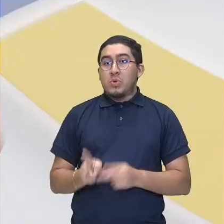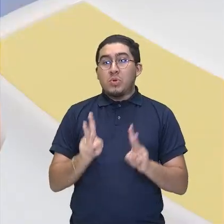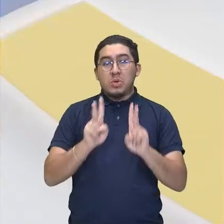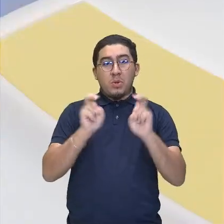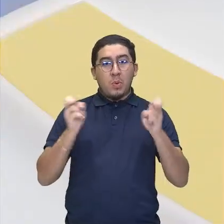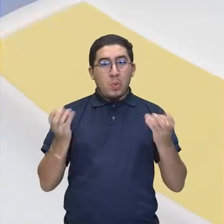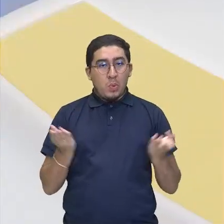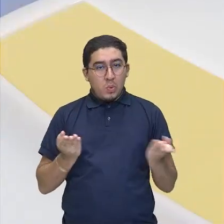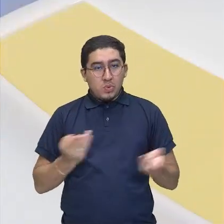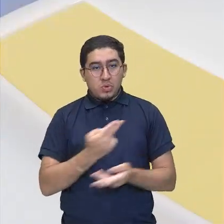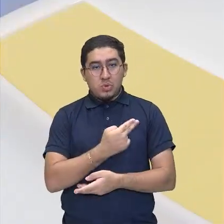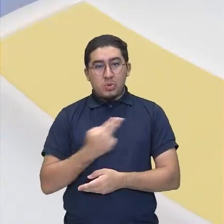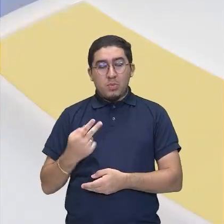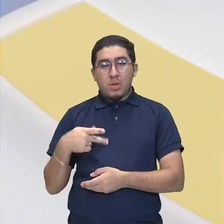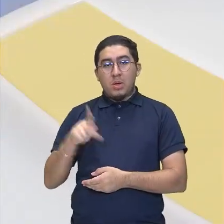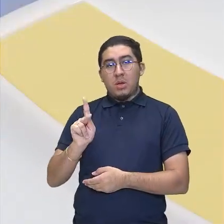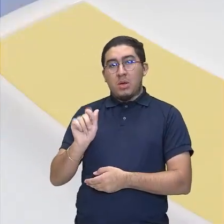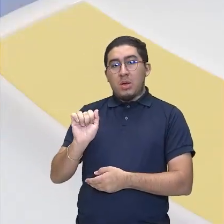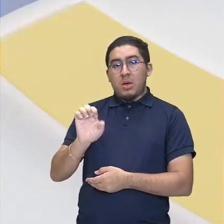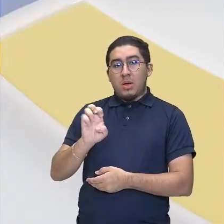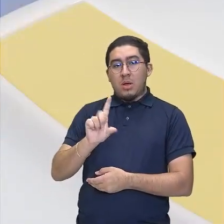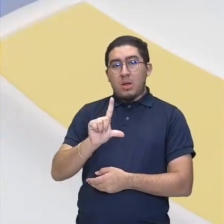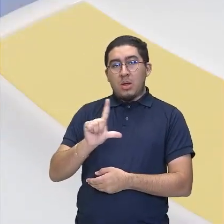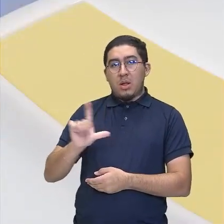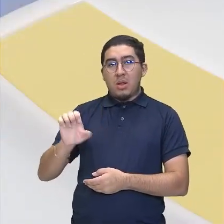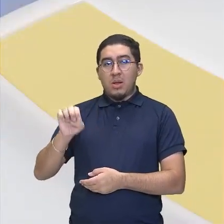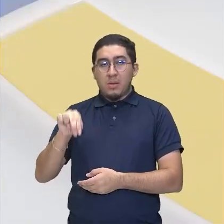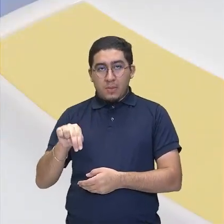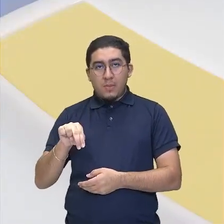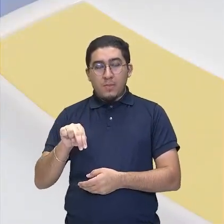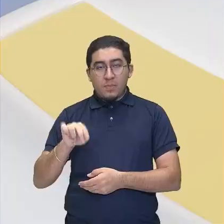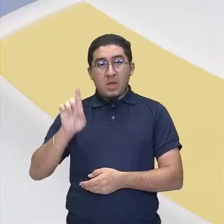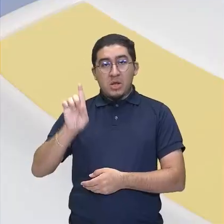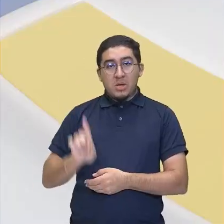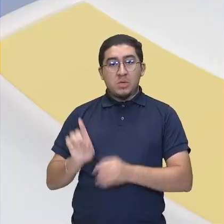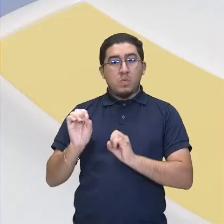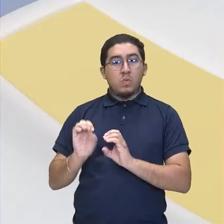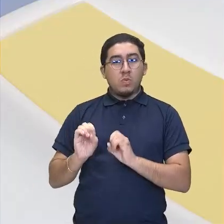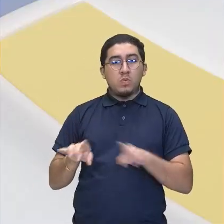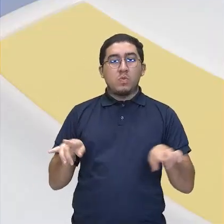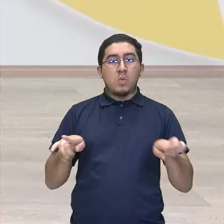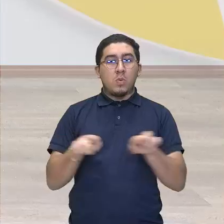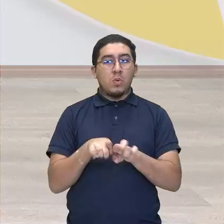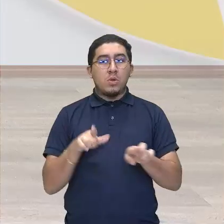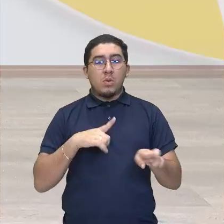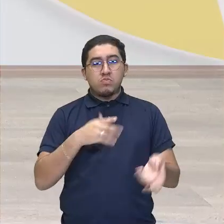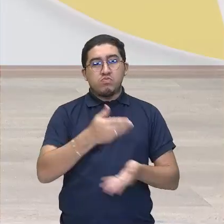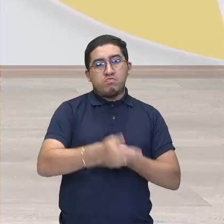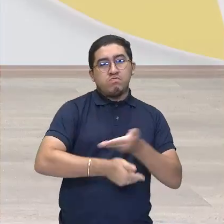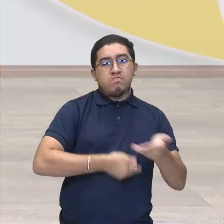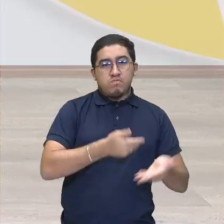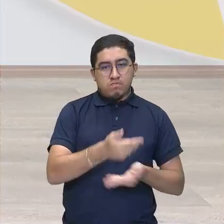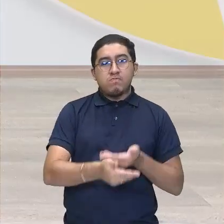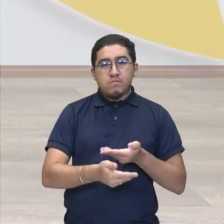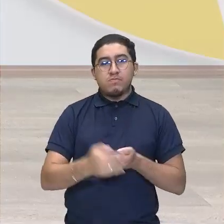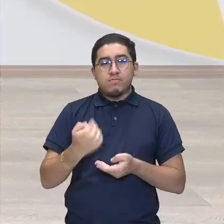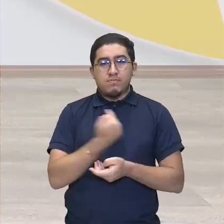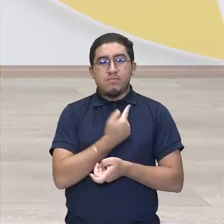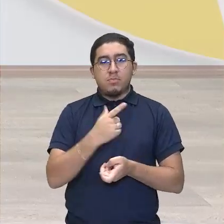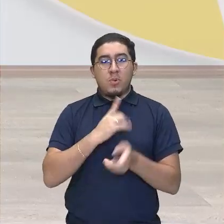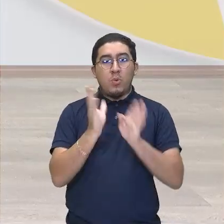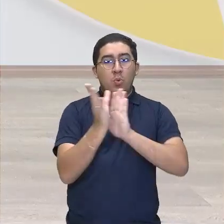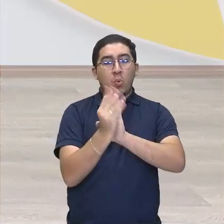sou a Kaelen Ferreira, gerente de ensino, e vim aqui também ter uma troca de experiência com vocês. A gente tem muito conteúdo